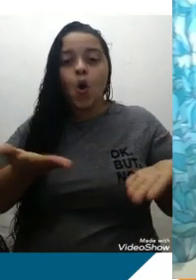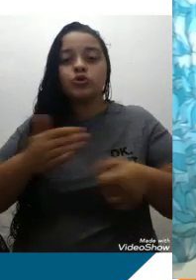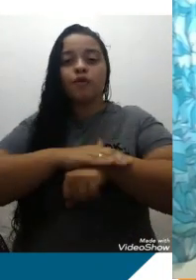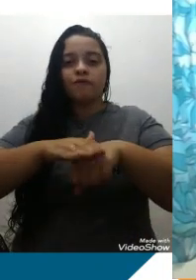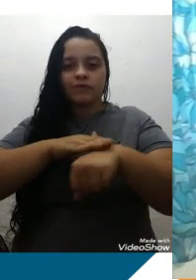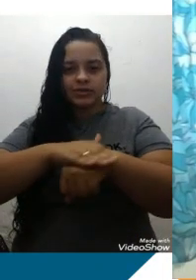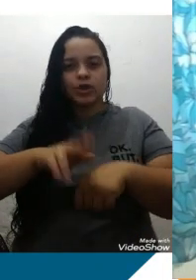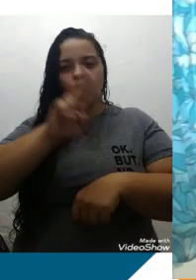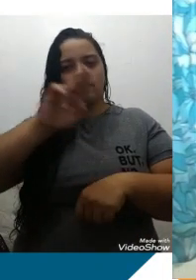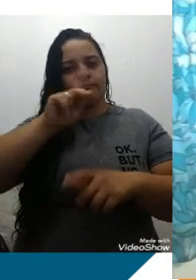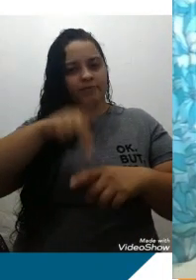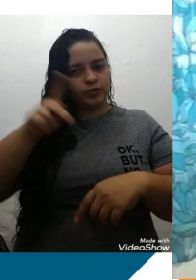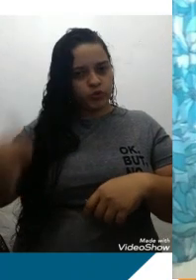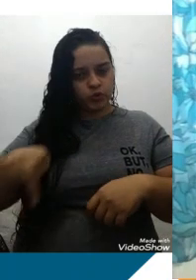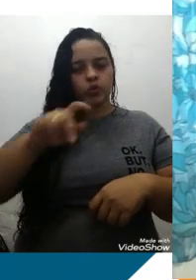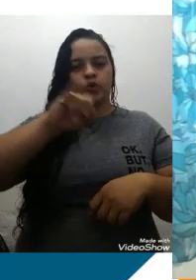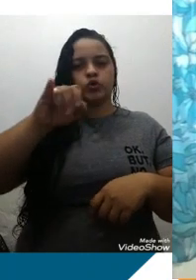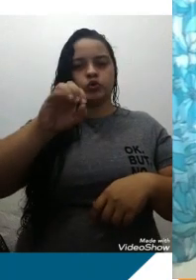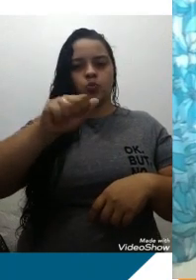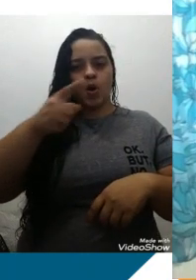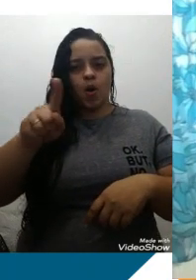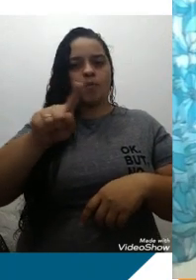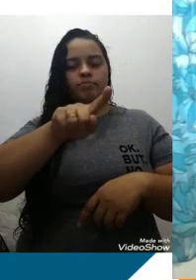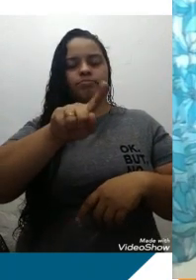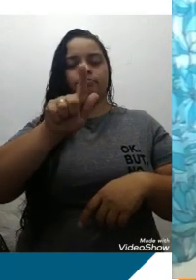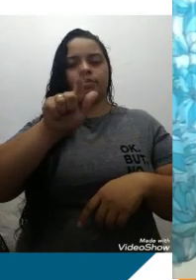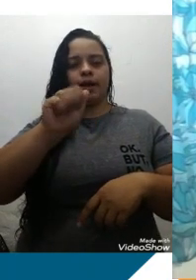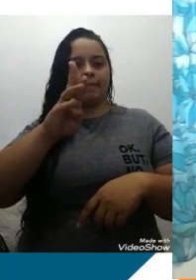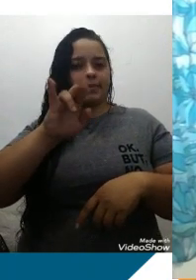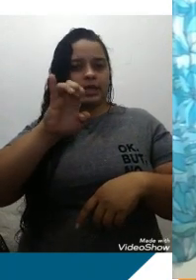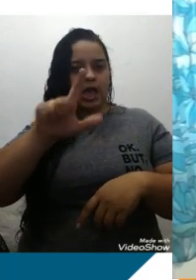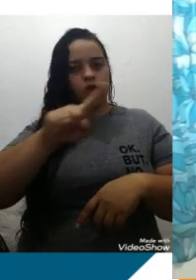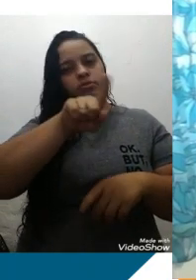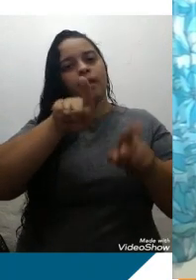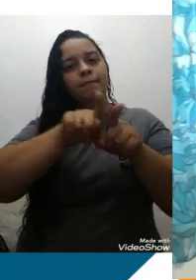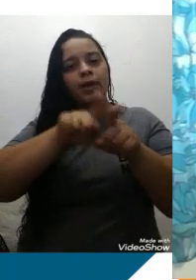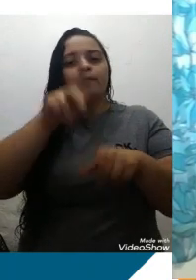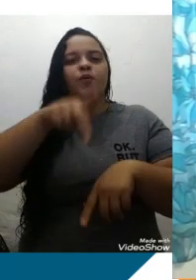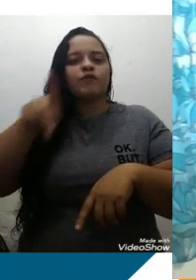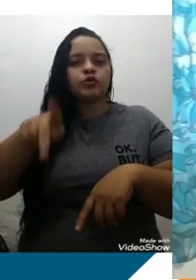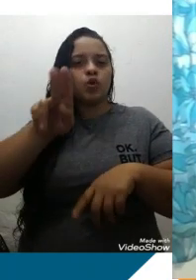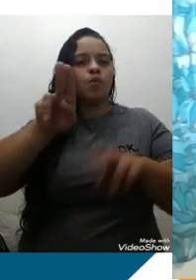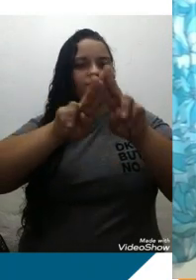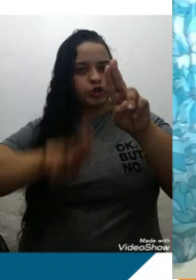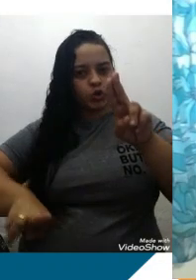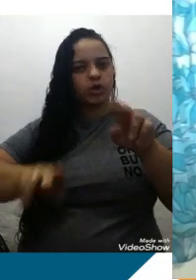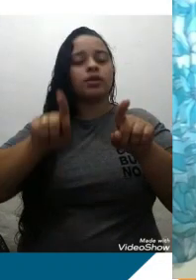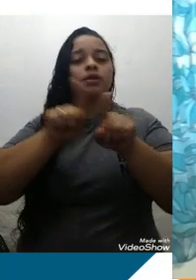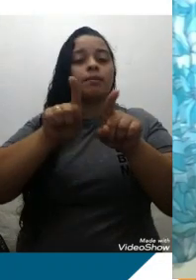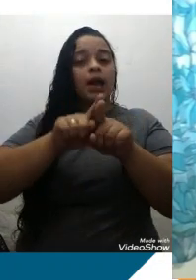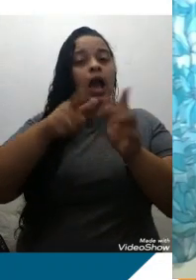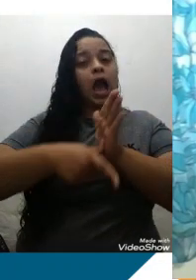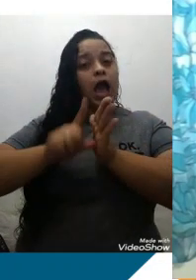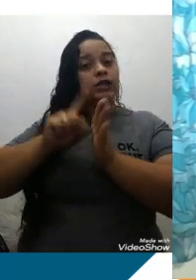João Gabriel Ascenso, professor do Colégio de Aplicação da FRJ, mas também um ex-mediador do CEDERJ. Então,